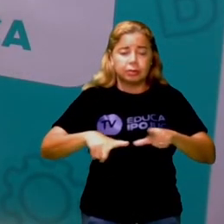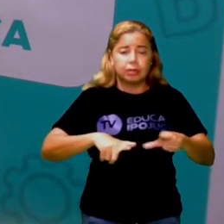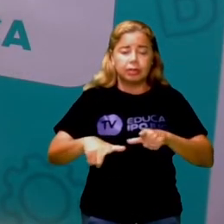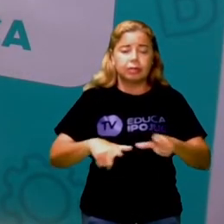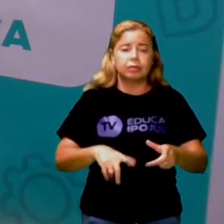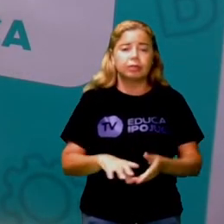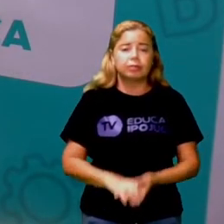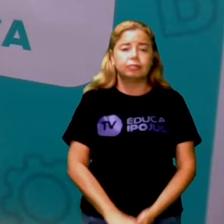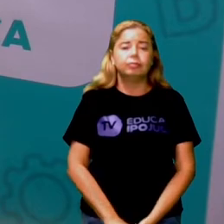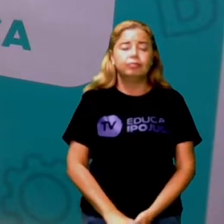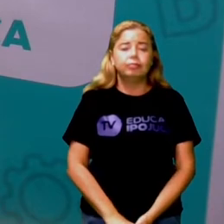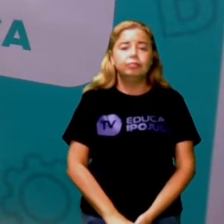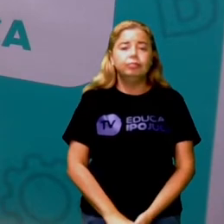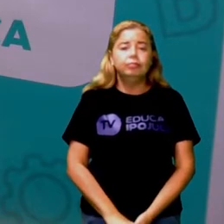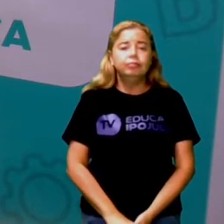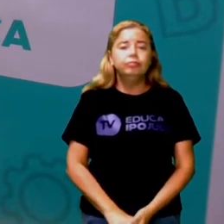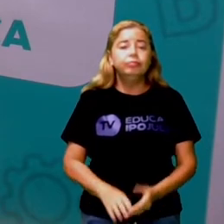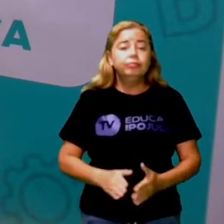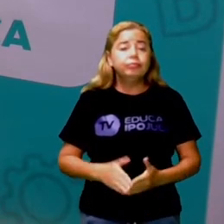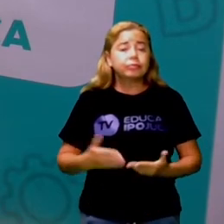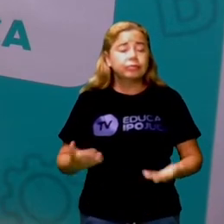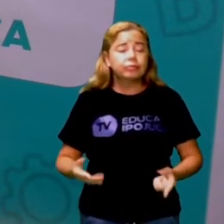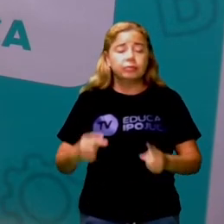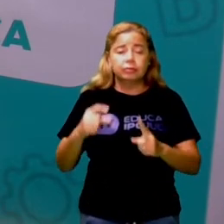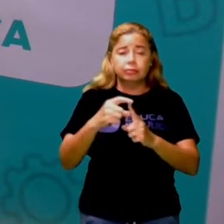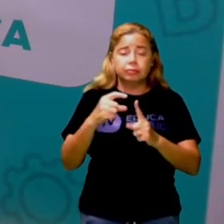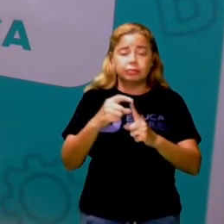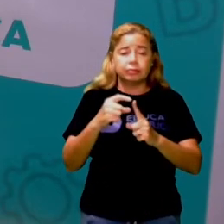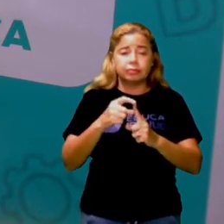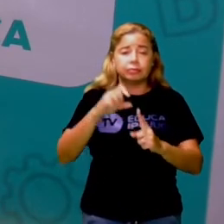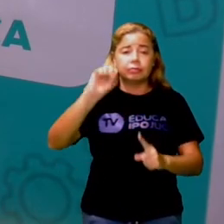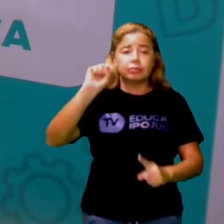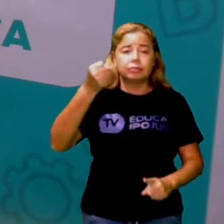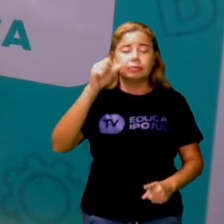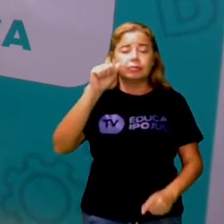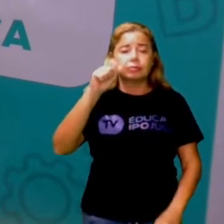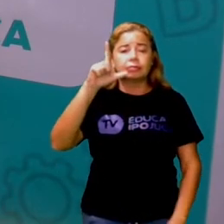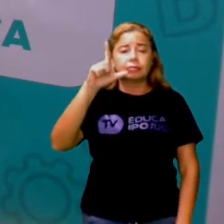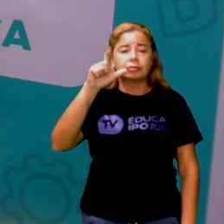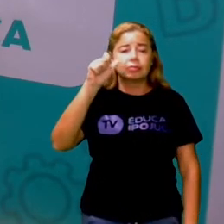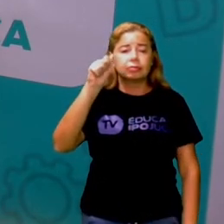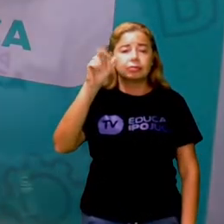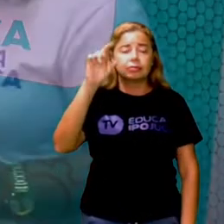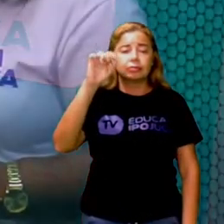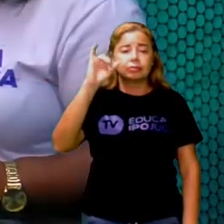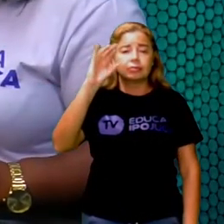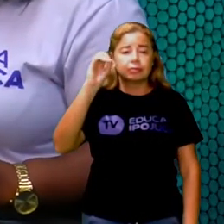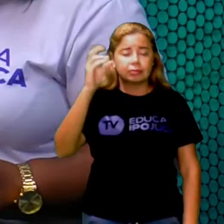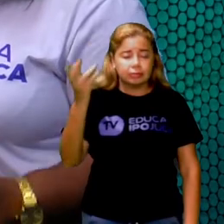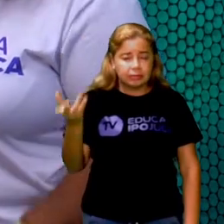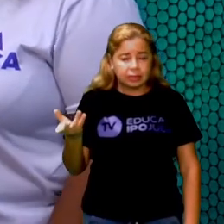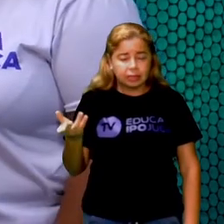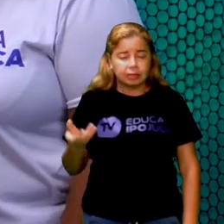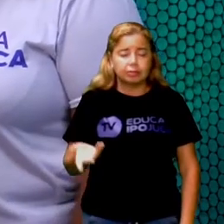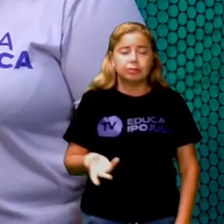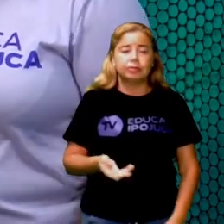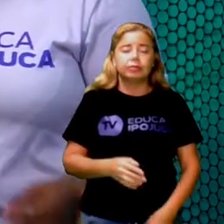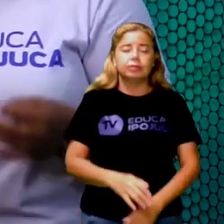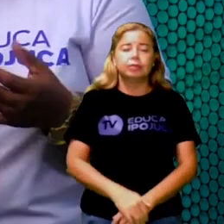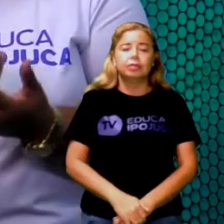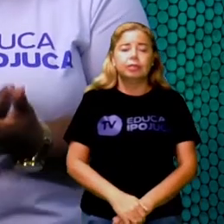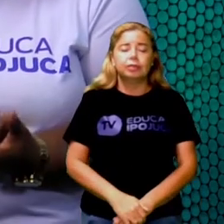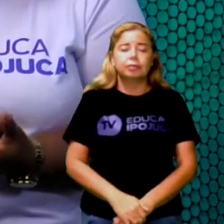época. A palavra salário surgiu da palavra romana